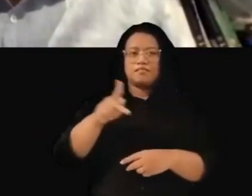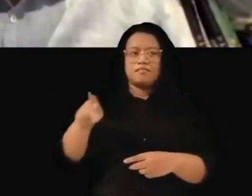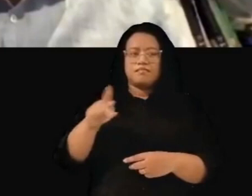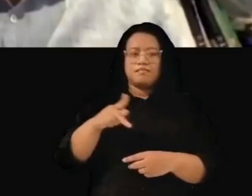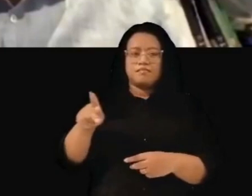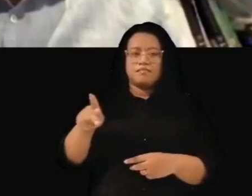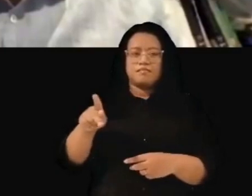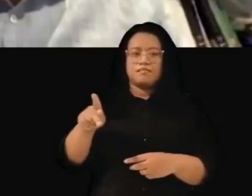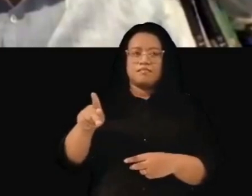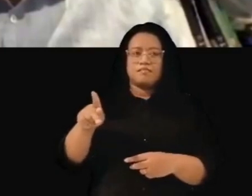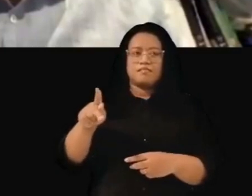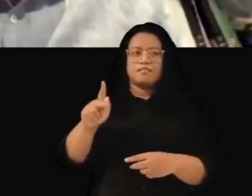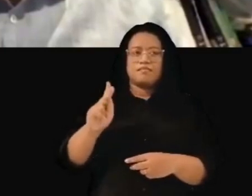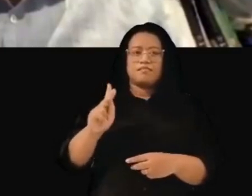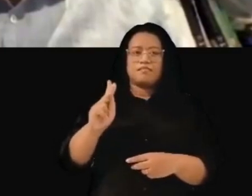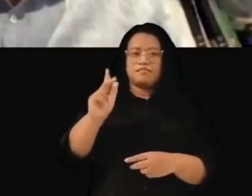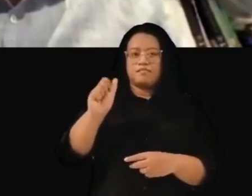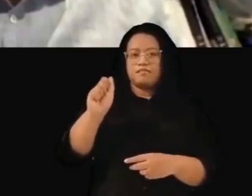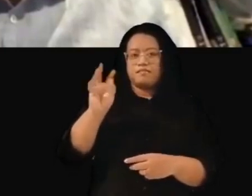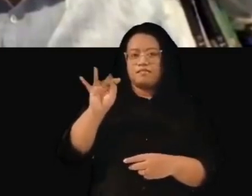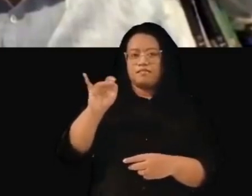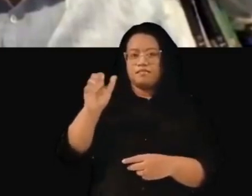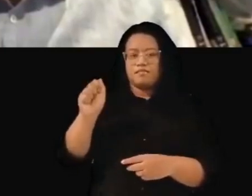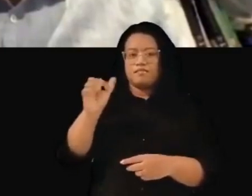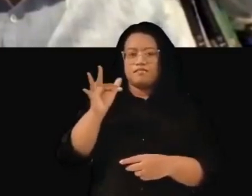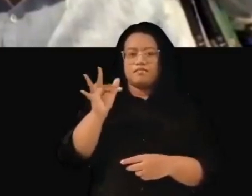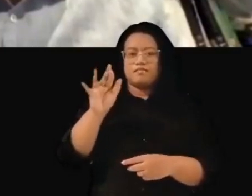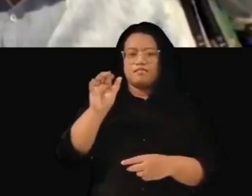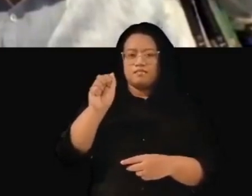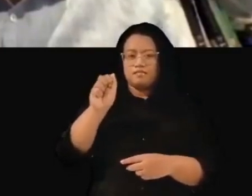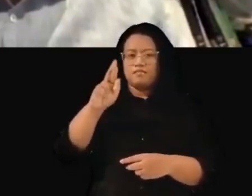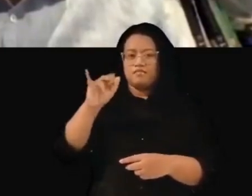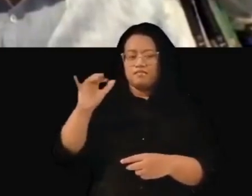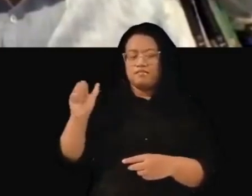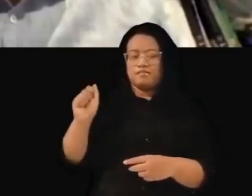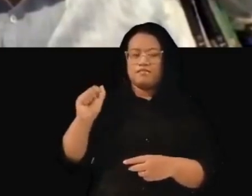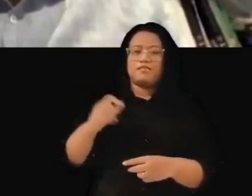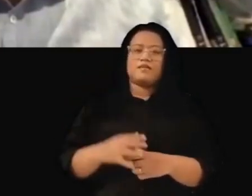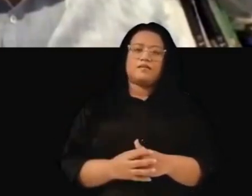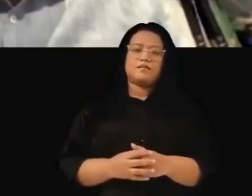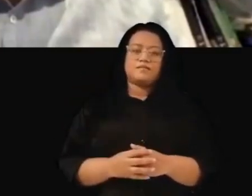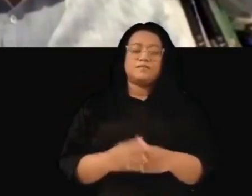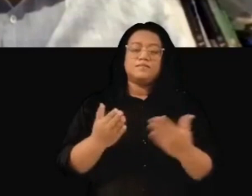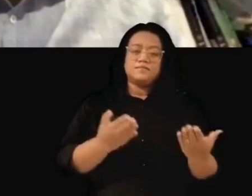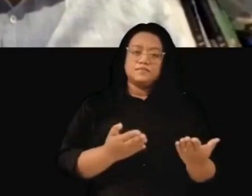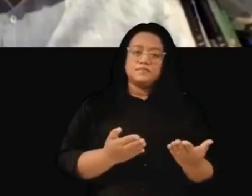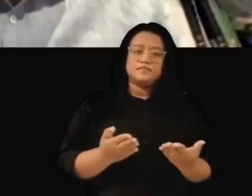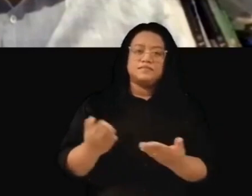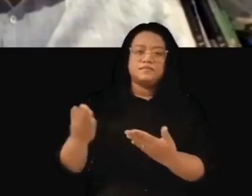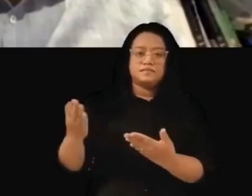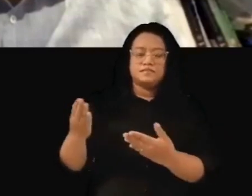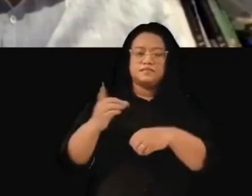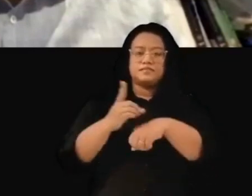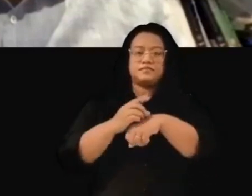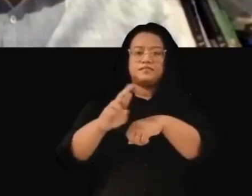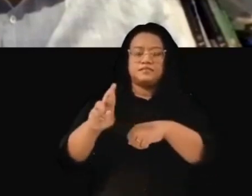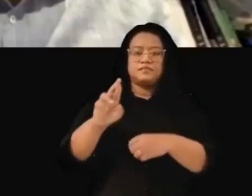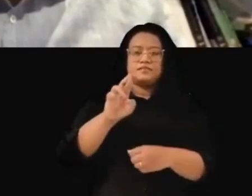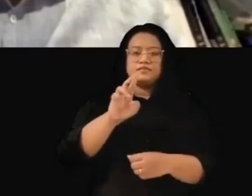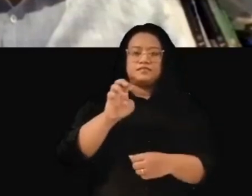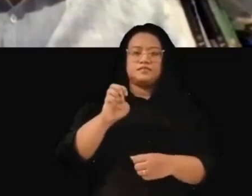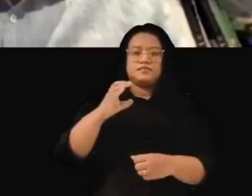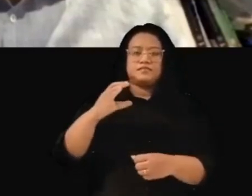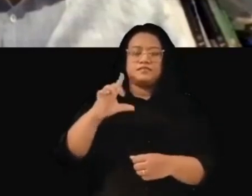a professora Kátia Farias, né, que está ali. Muito bem, eu vou passar a palavra à doutora Raicler Baldresca, que fará